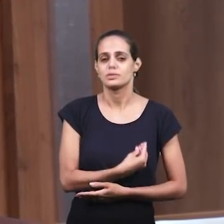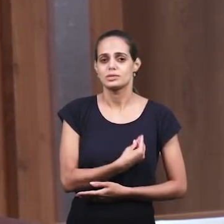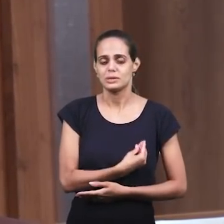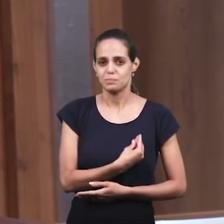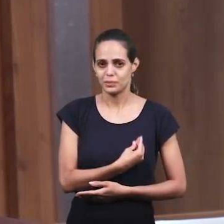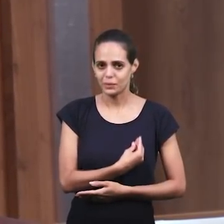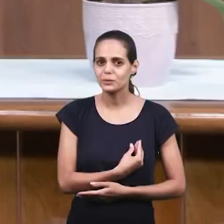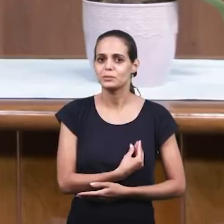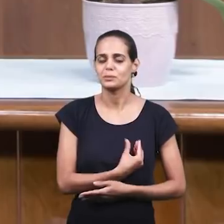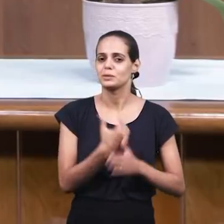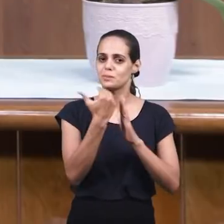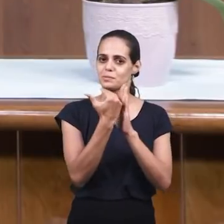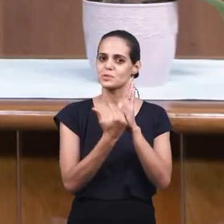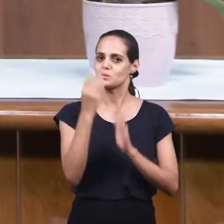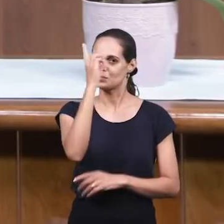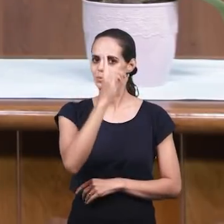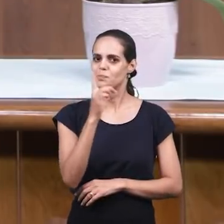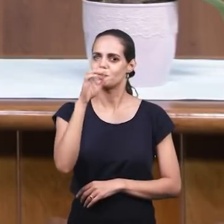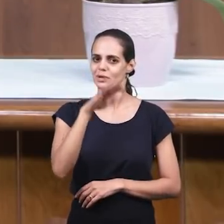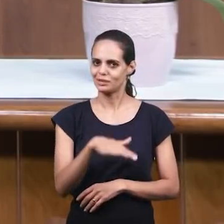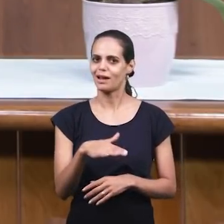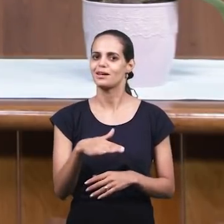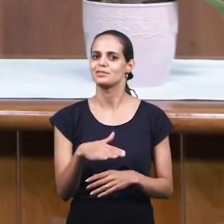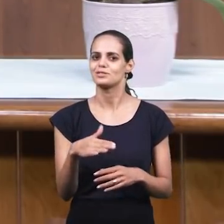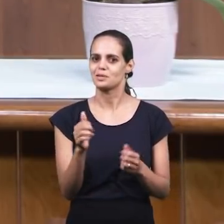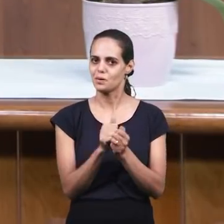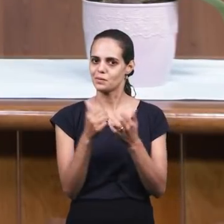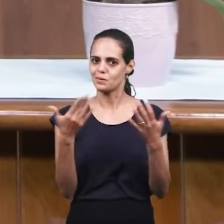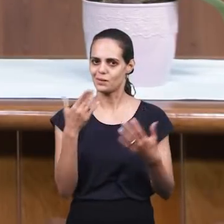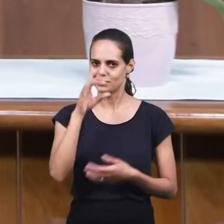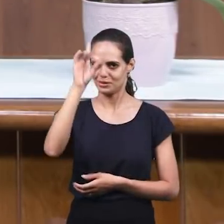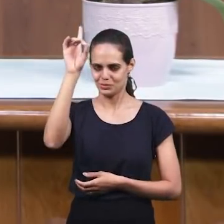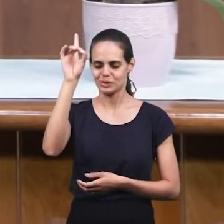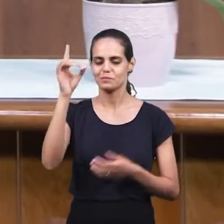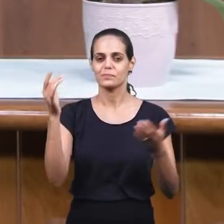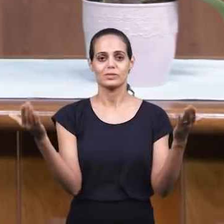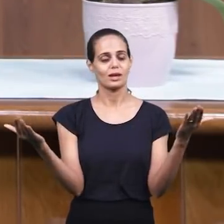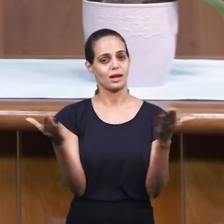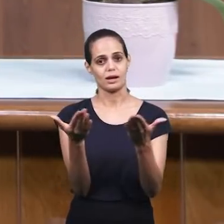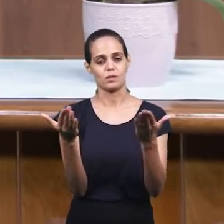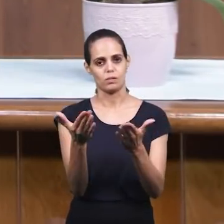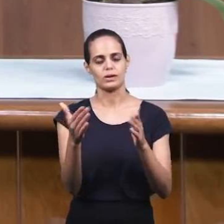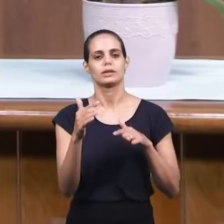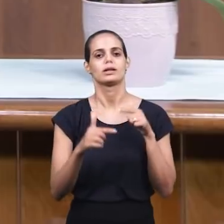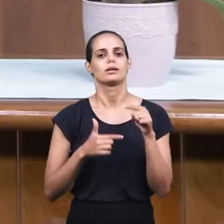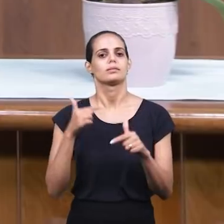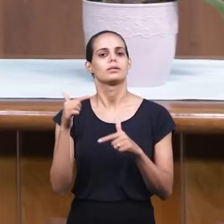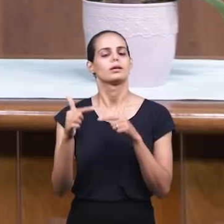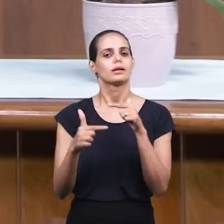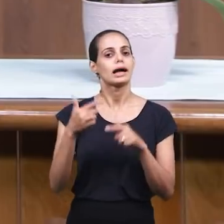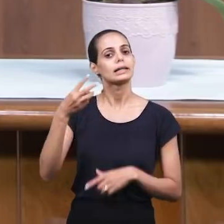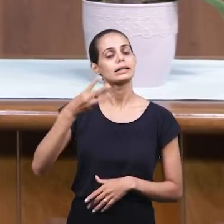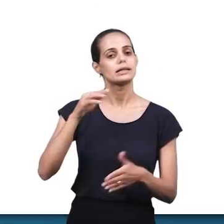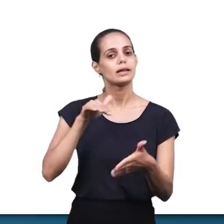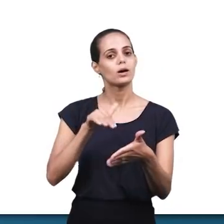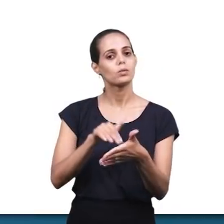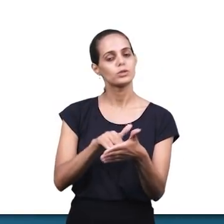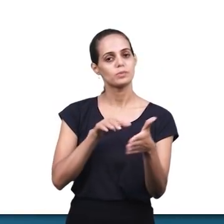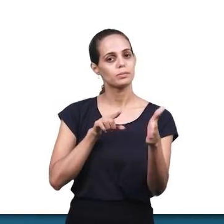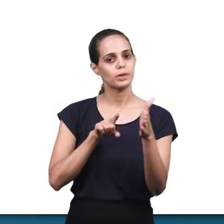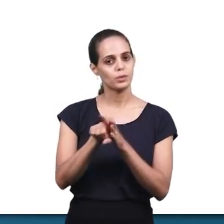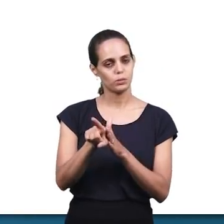terceira pergunta. Vamos ler então a pergunta que foi proposta e que trabalhada na Escola Bíblica Dominical dessa manhã.